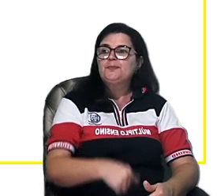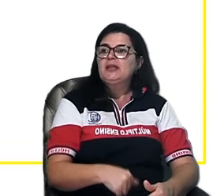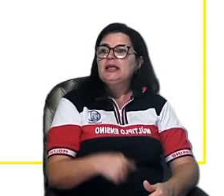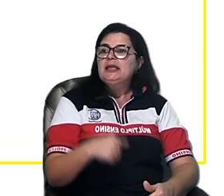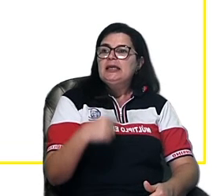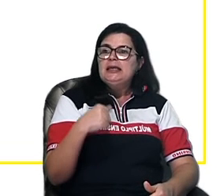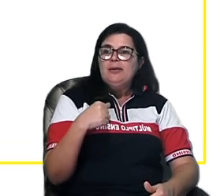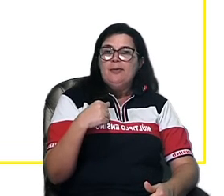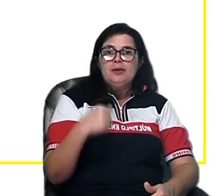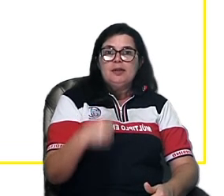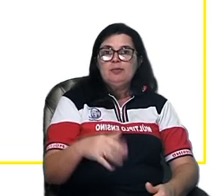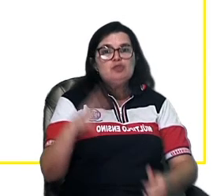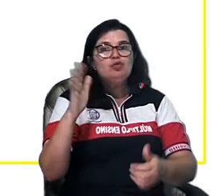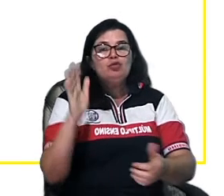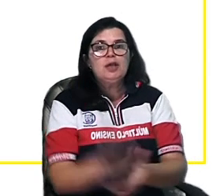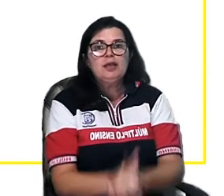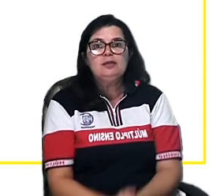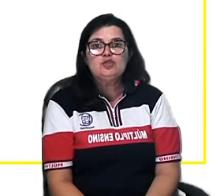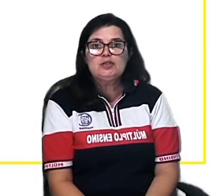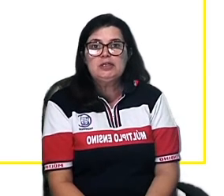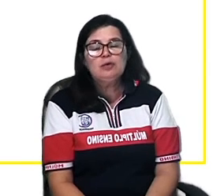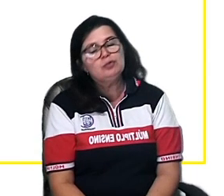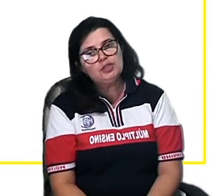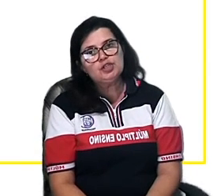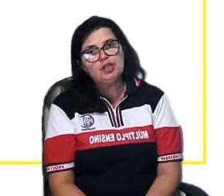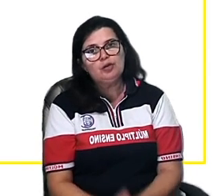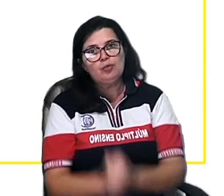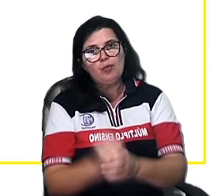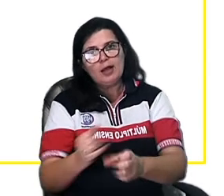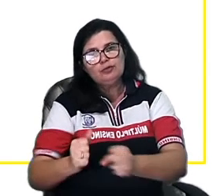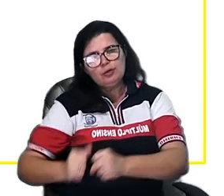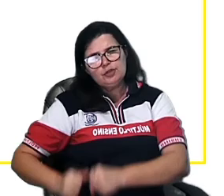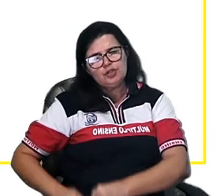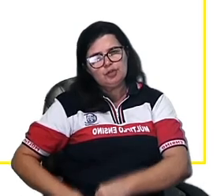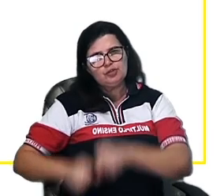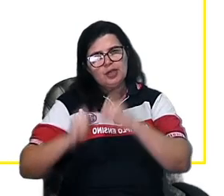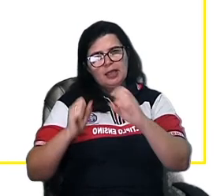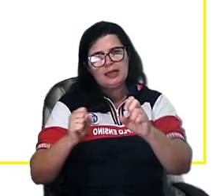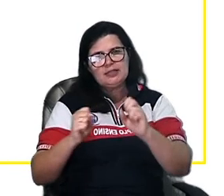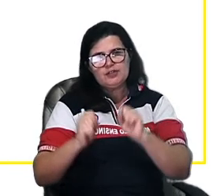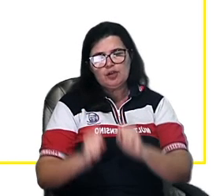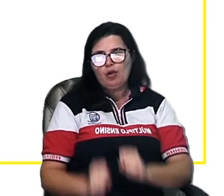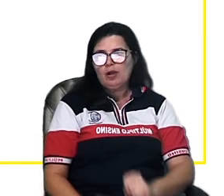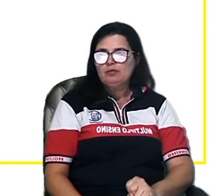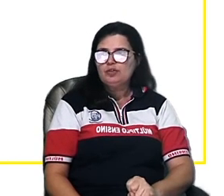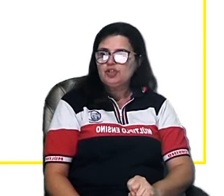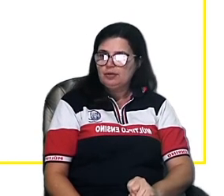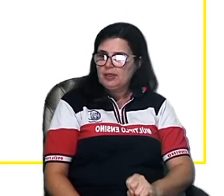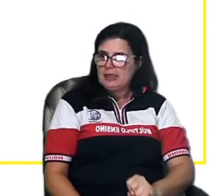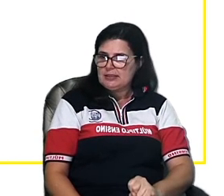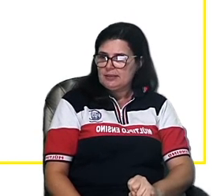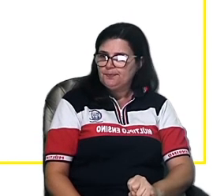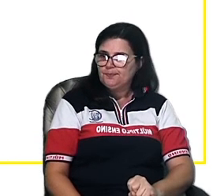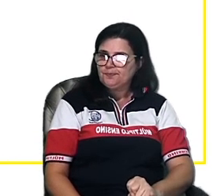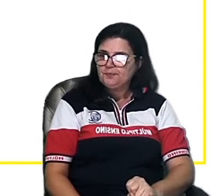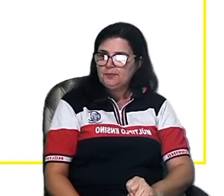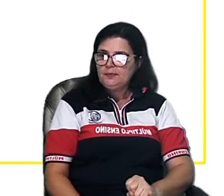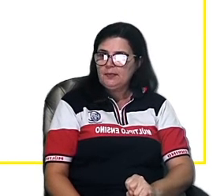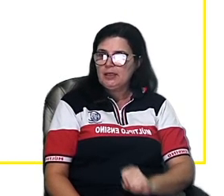seletiva. Mas não encontrei, tia Suzana, um lixeiro. Guarda o teu lixinho, chegar em casa você coloca no lixeiro de